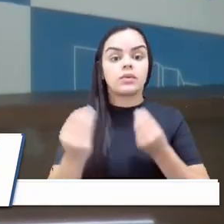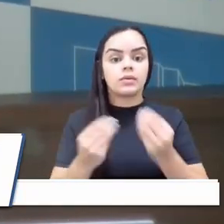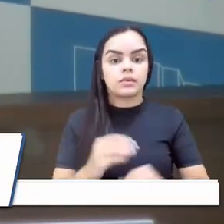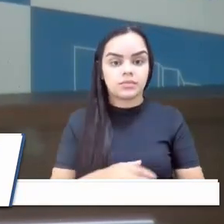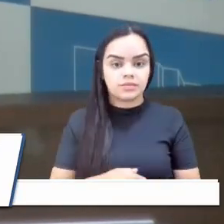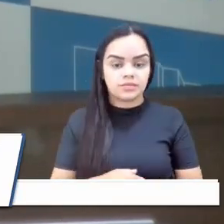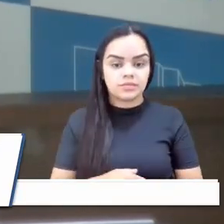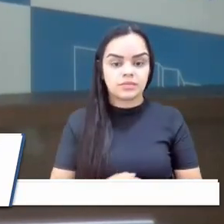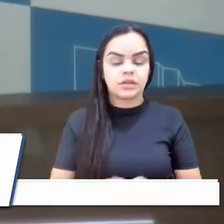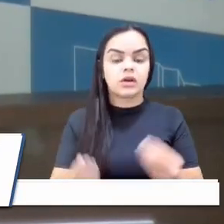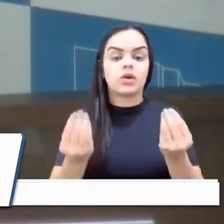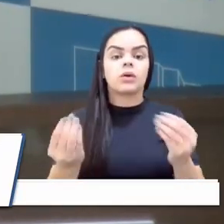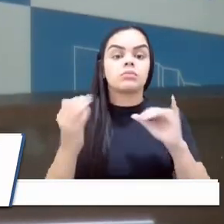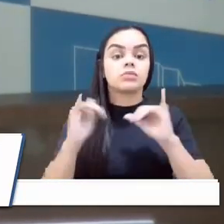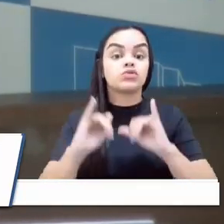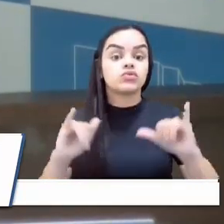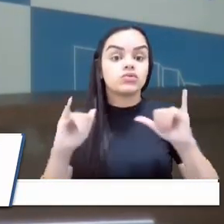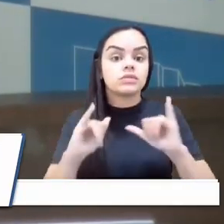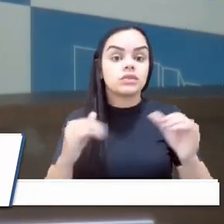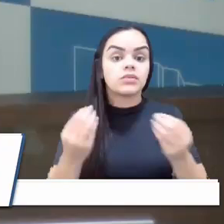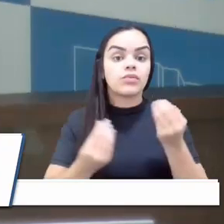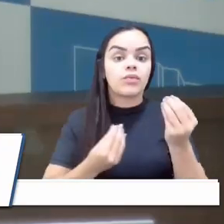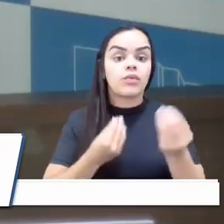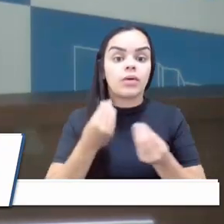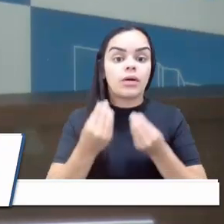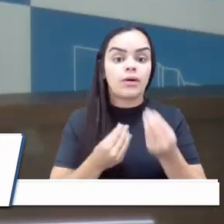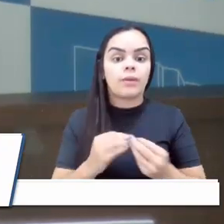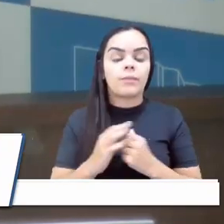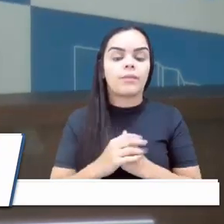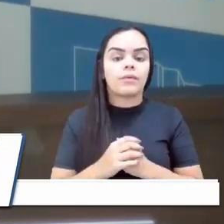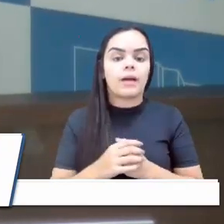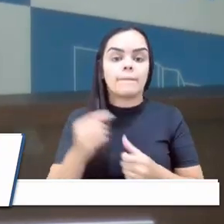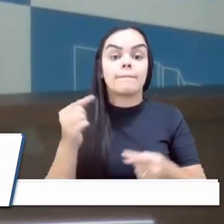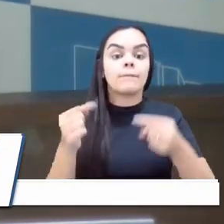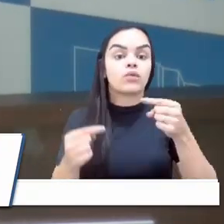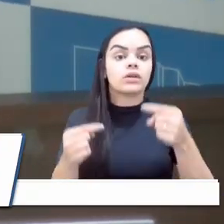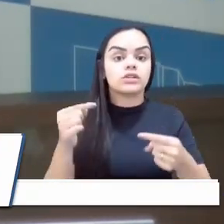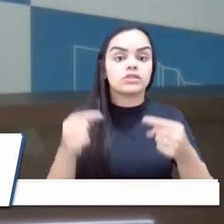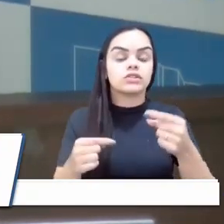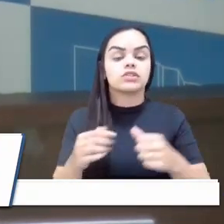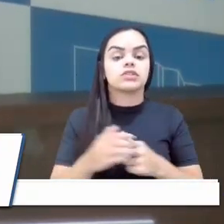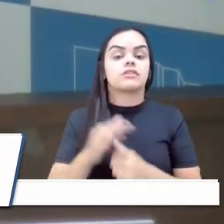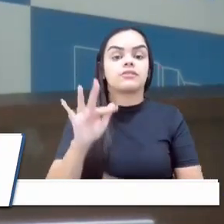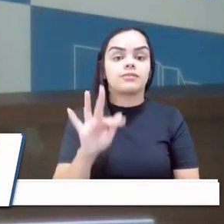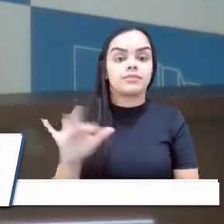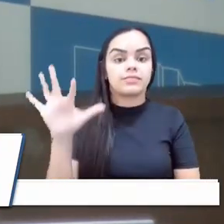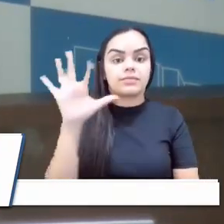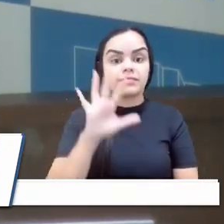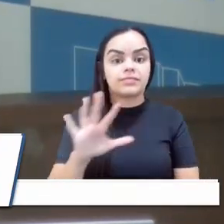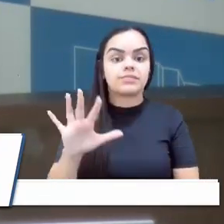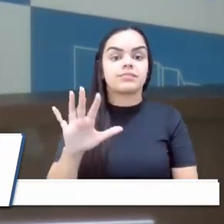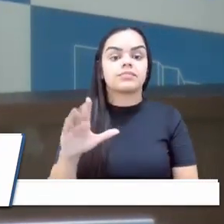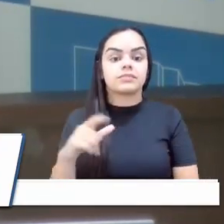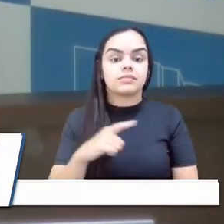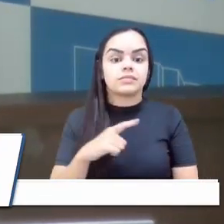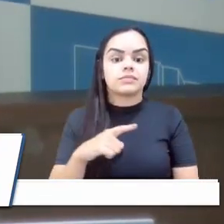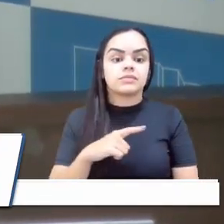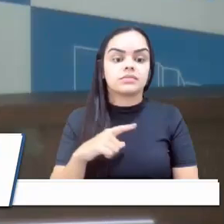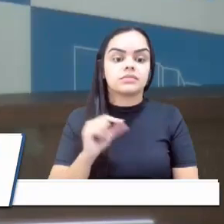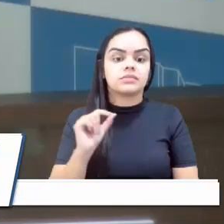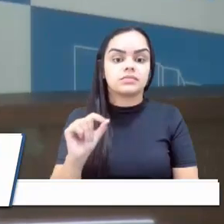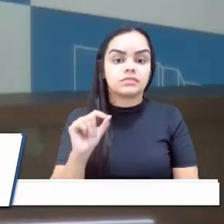as mídias? Como será que estaria a política federal? Provavelmente já deveria estar instalando